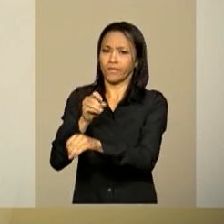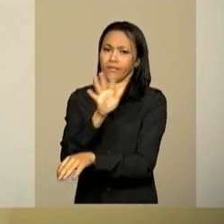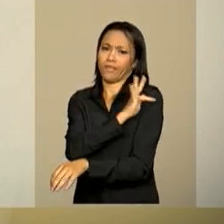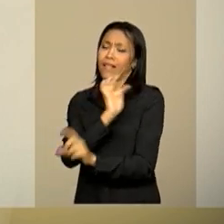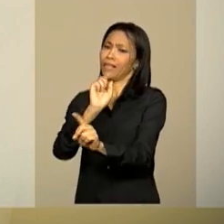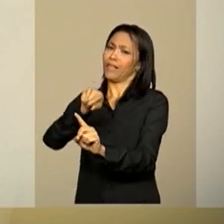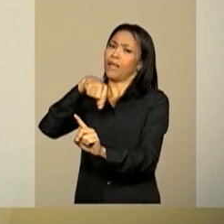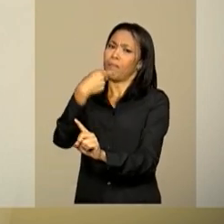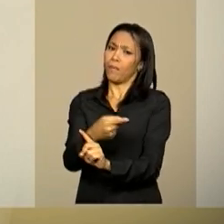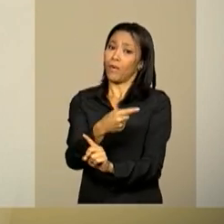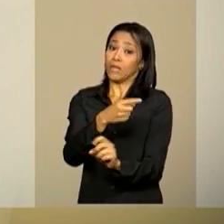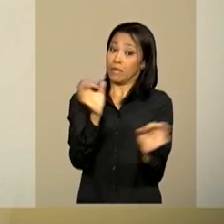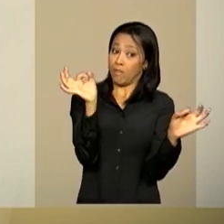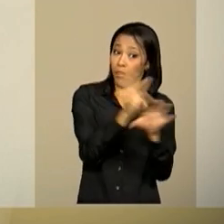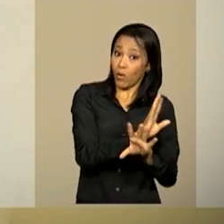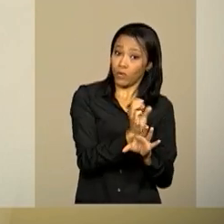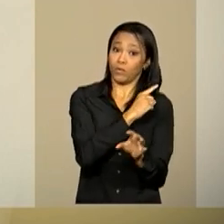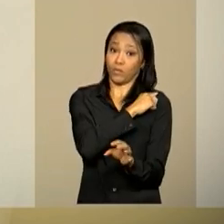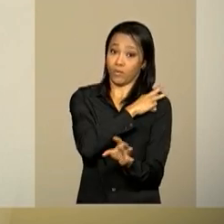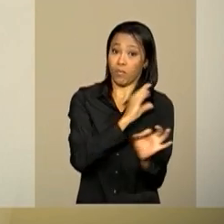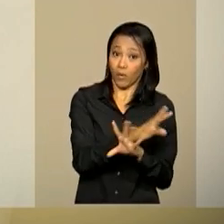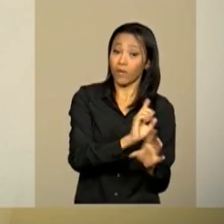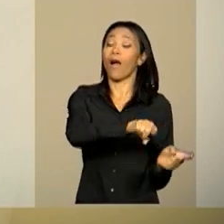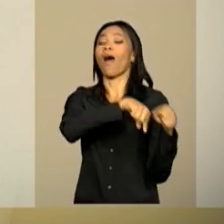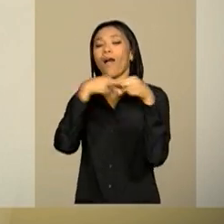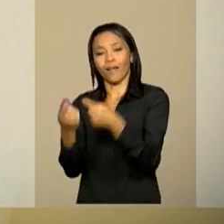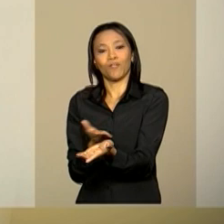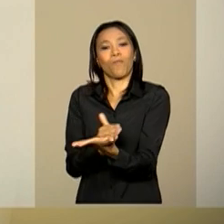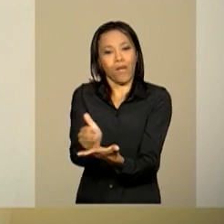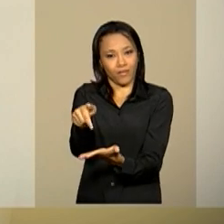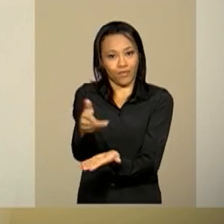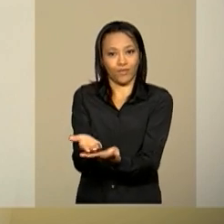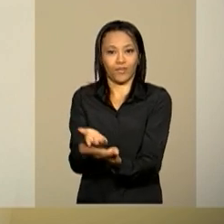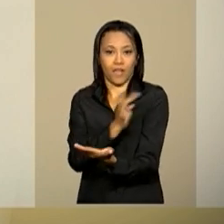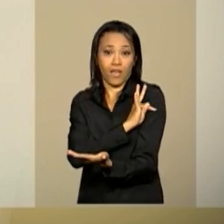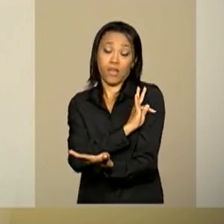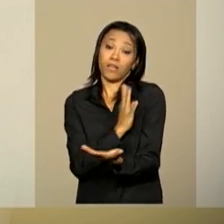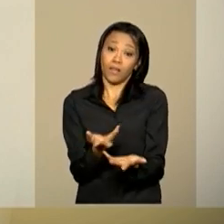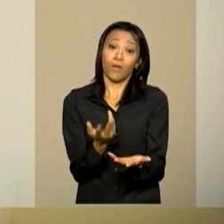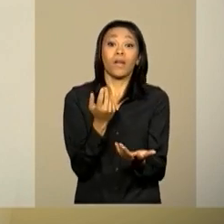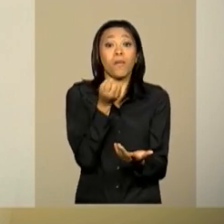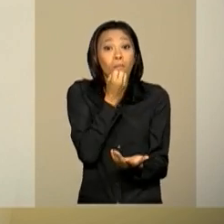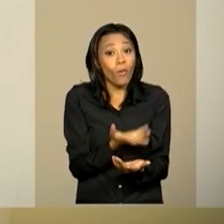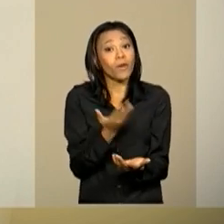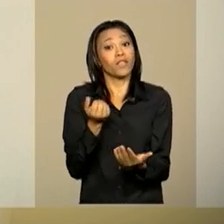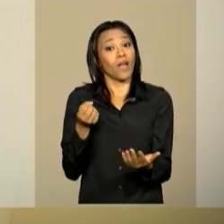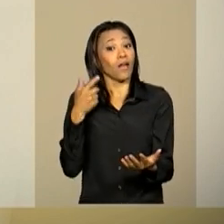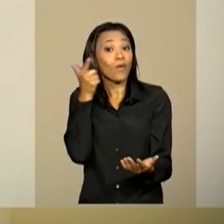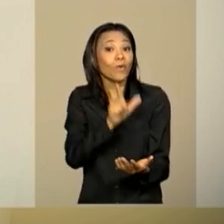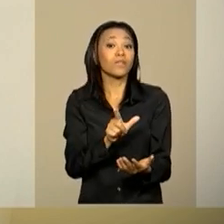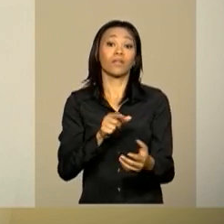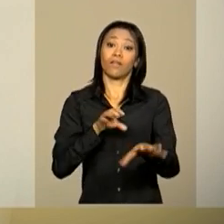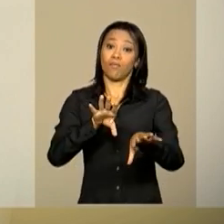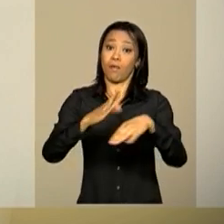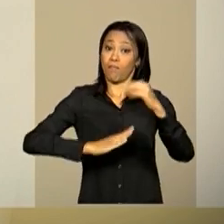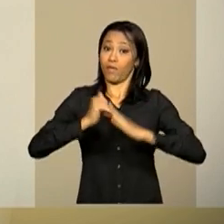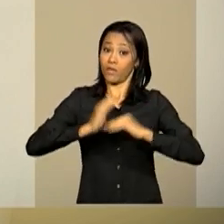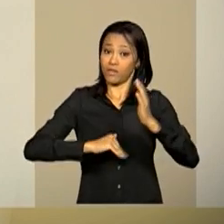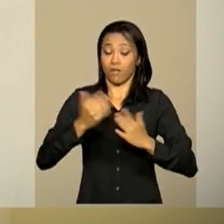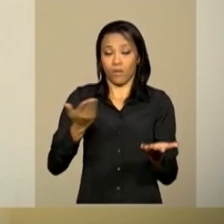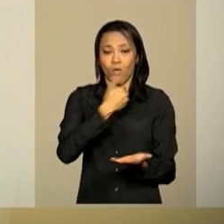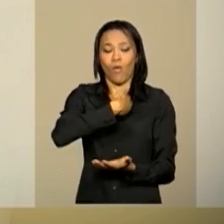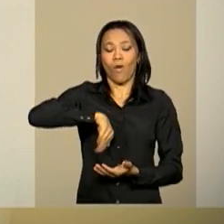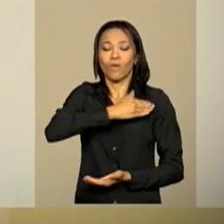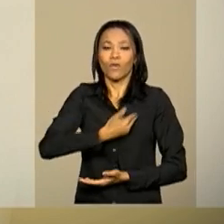depois que termina o ensino médio nos dois casos ele já sai do curso com uma profissão sabe Luciano o nosso governo